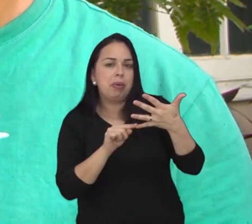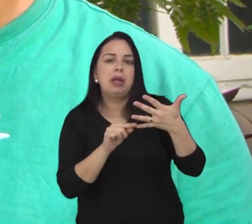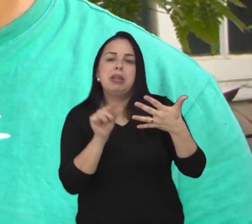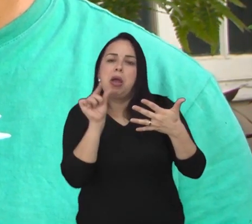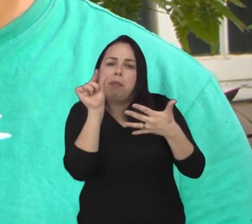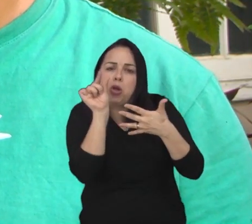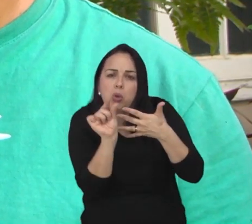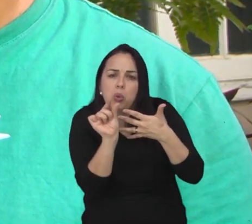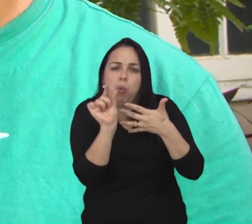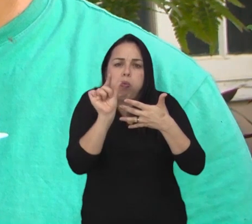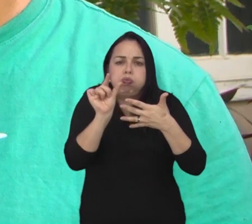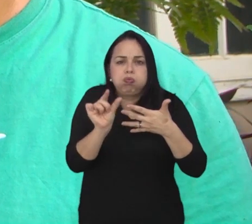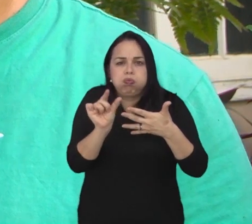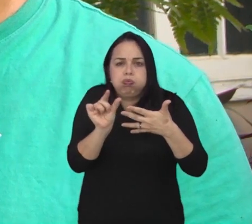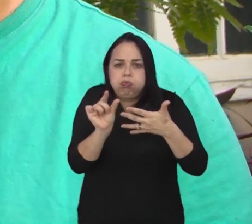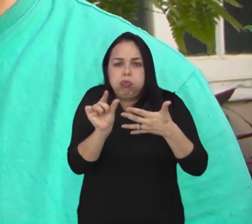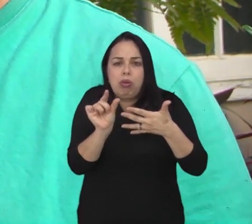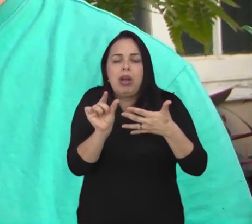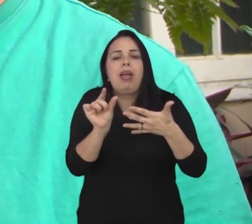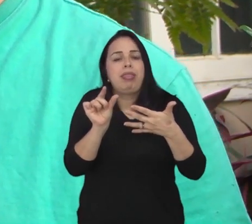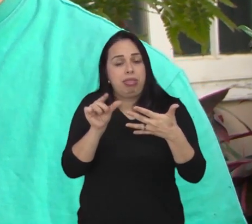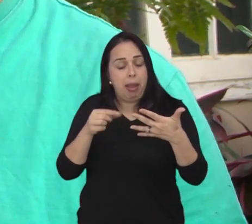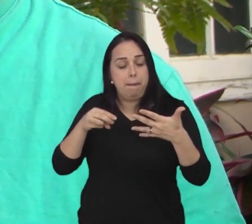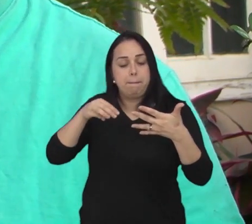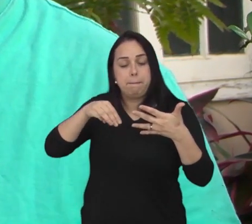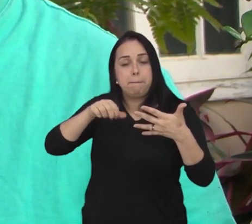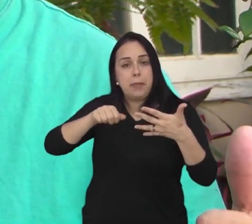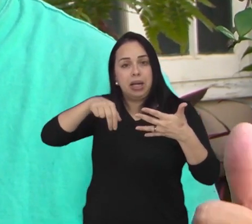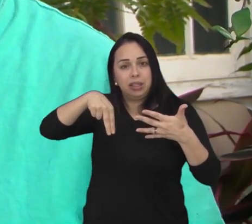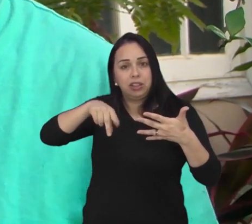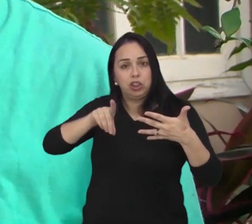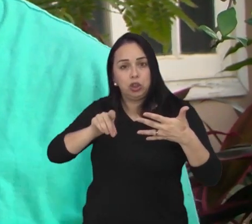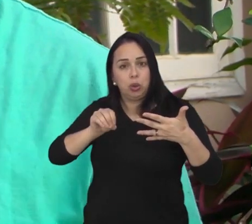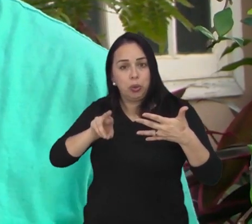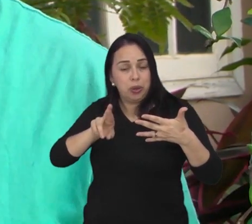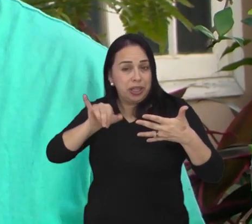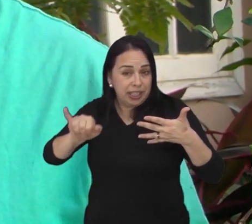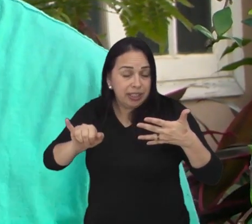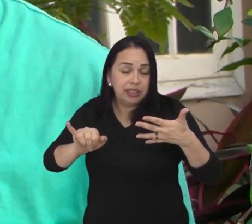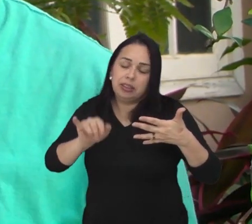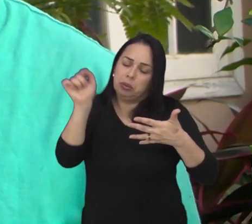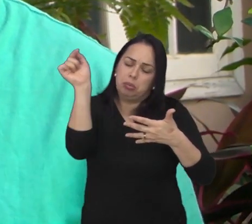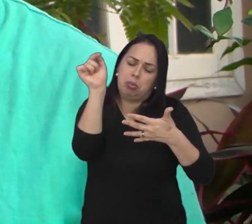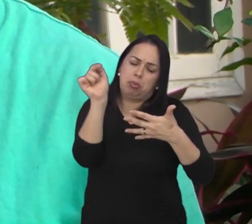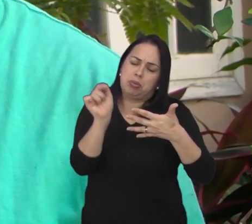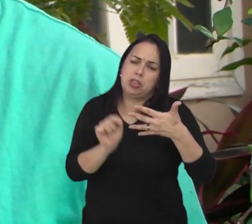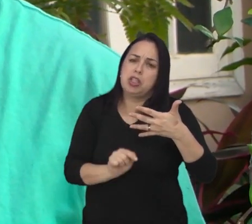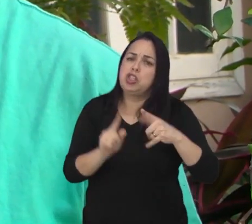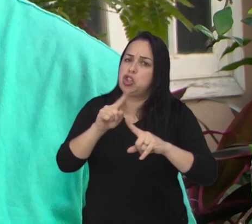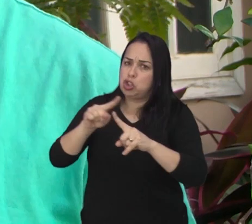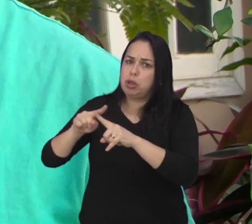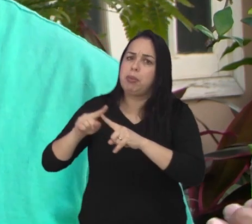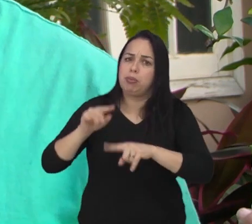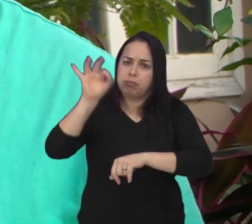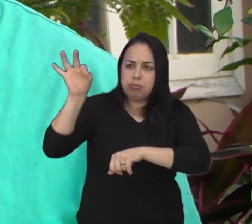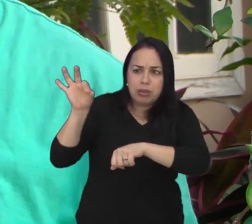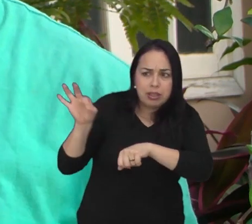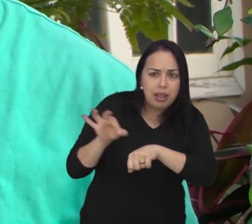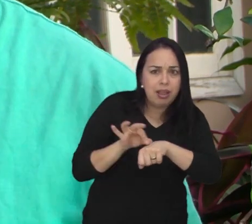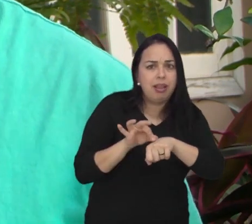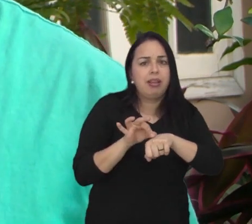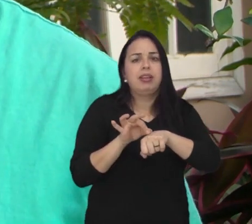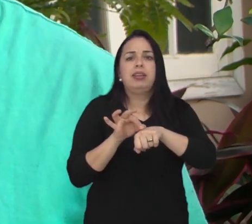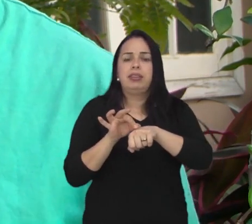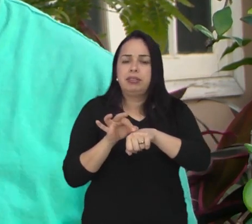né, espécies de mirins, né, das plebeias. Tenho também manduri, tenho a bugia, a monduri, né, entre outras que a